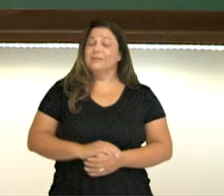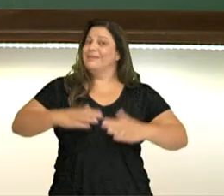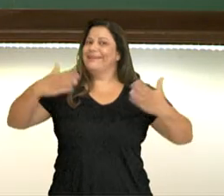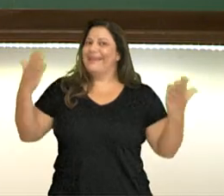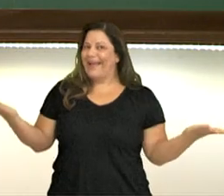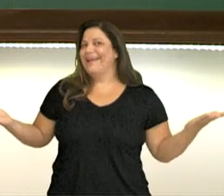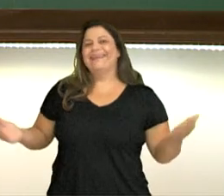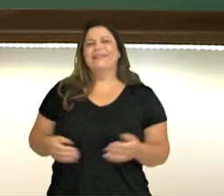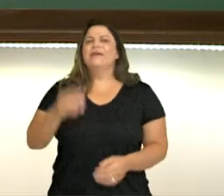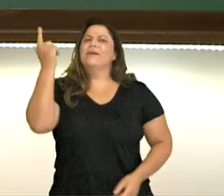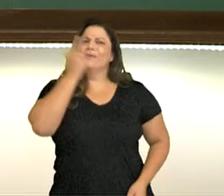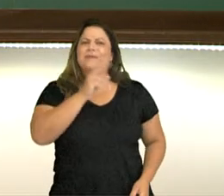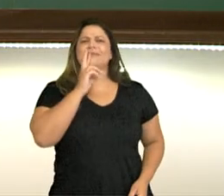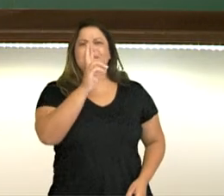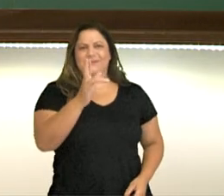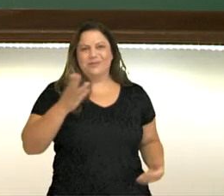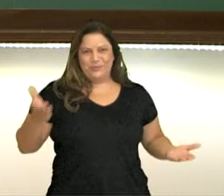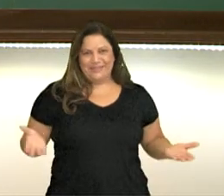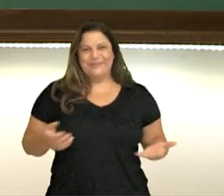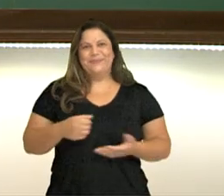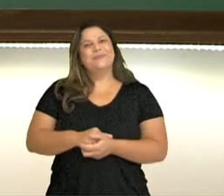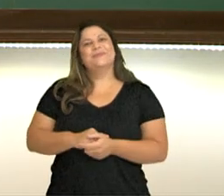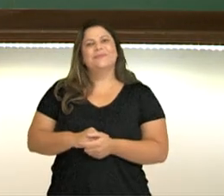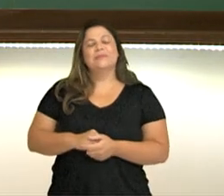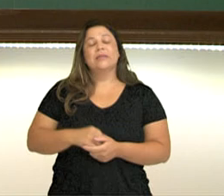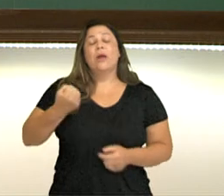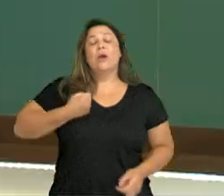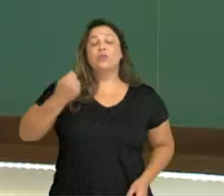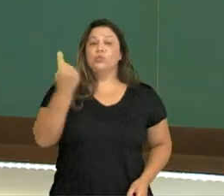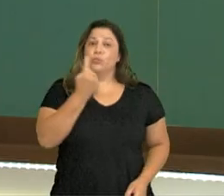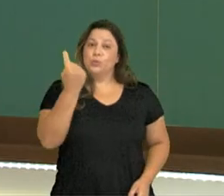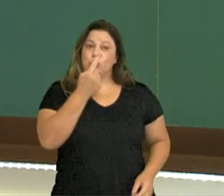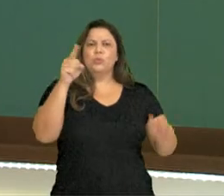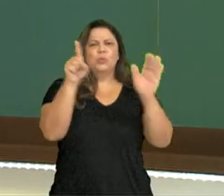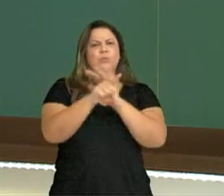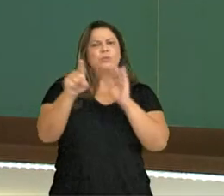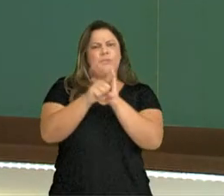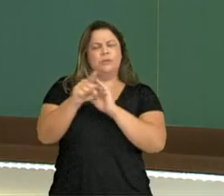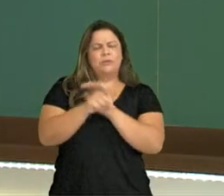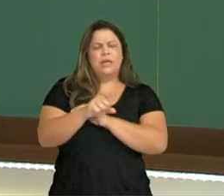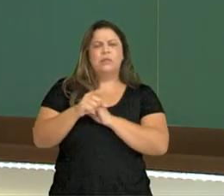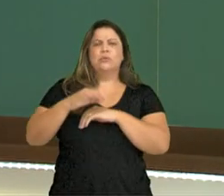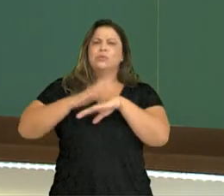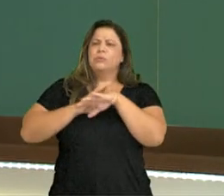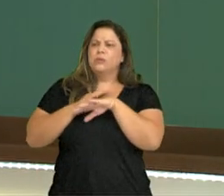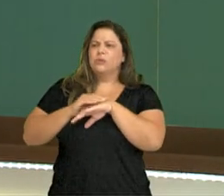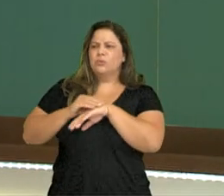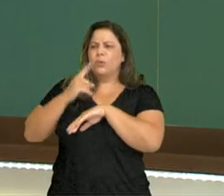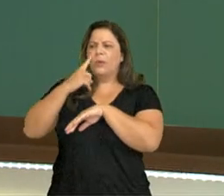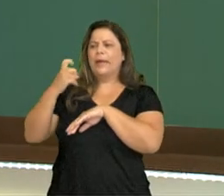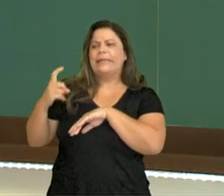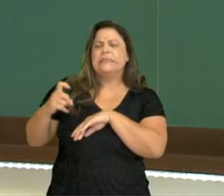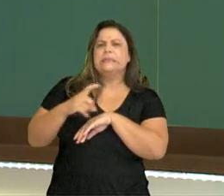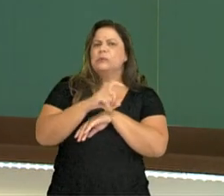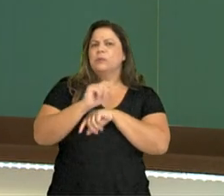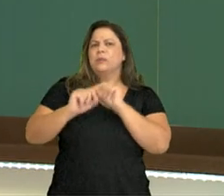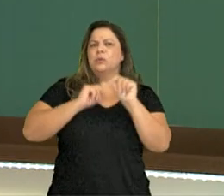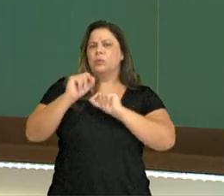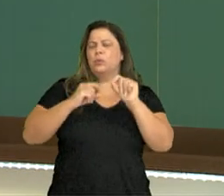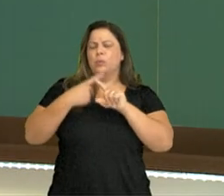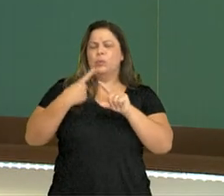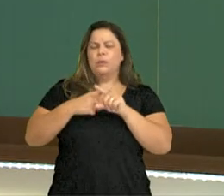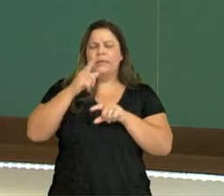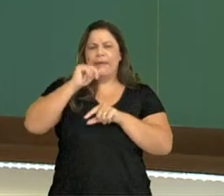E aí, pessoal, conseguiram fazer? Então, na número 1 foi perguntado sobre a leptospirose, né? Por que que nesse caso de enchente ela